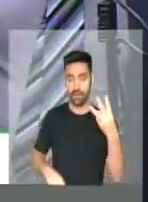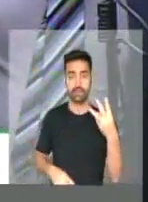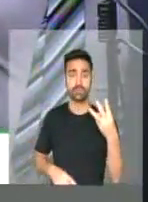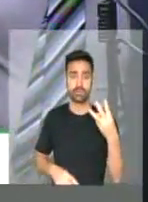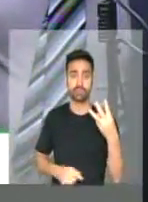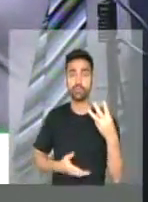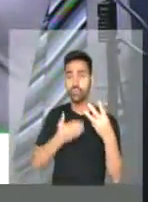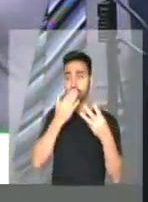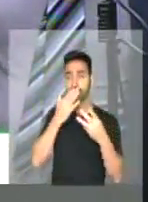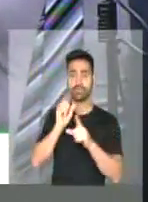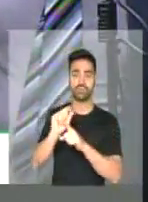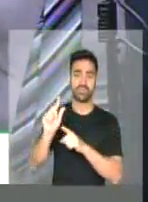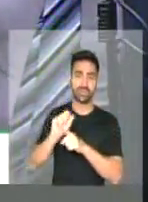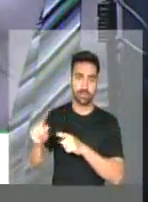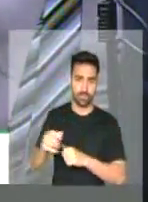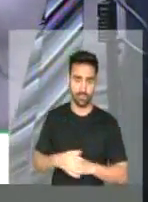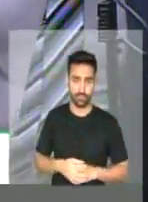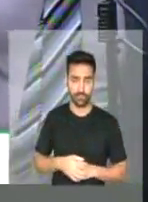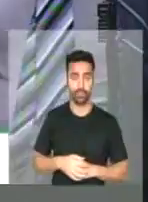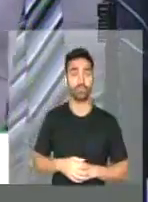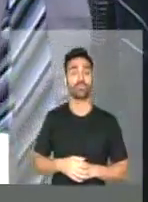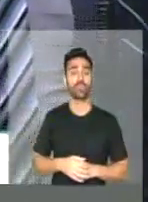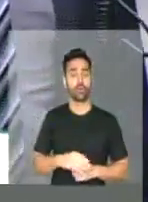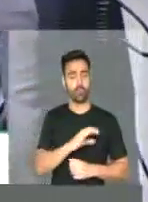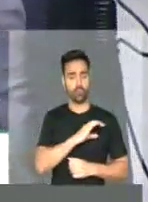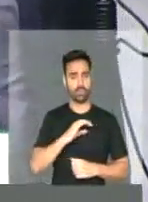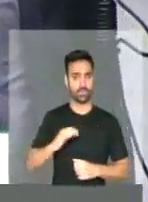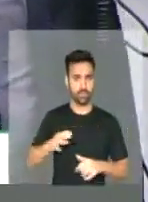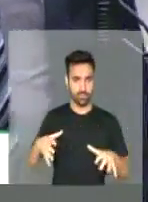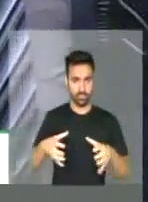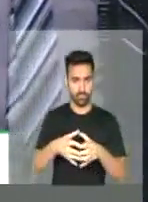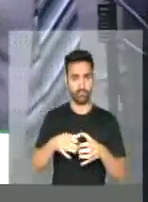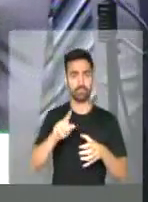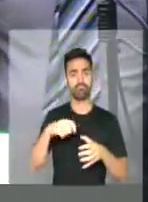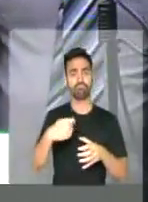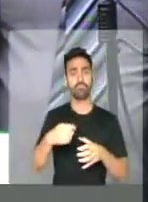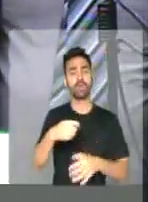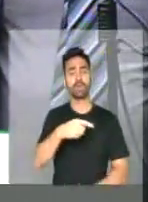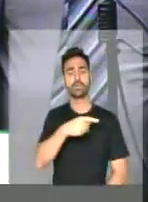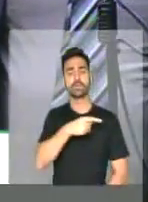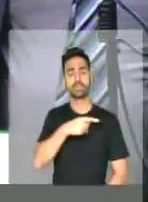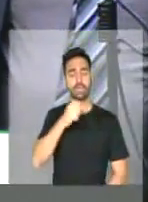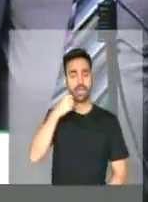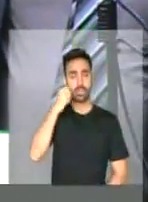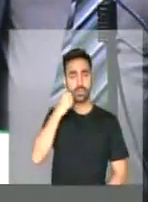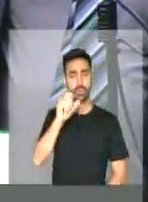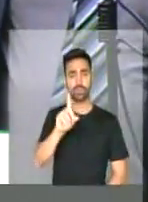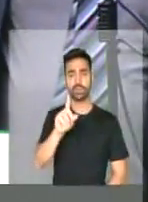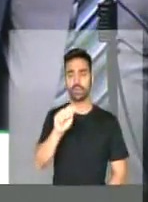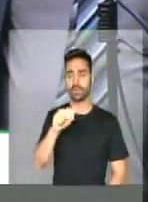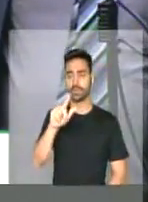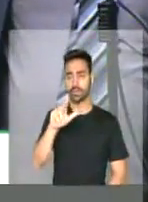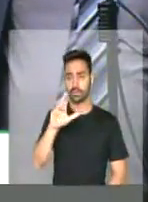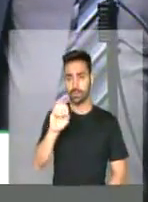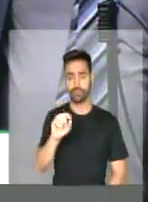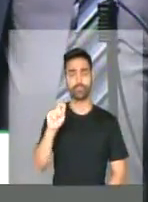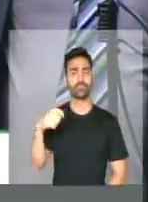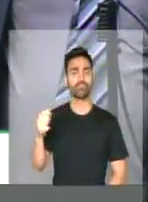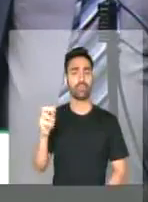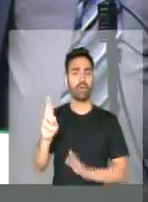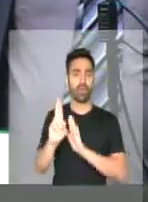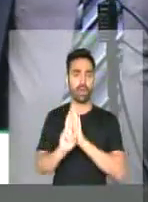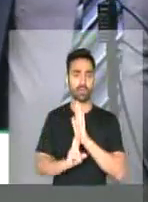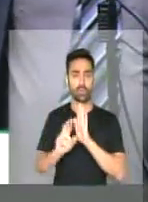de financiamento. A comissão será presidida pelo senador Dalírio Berger e o relator